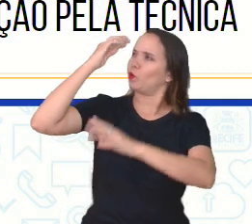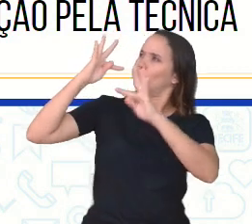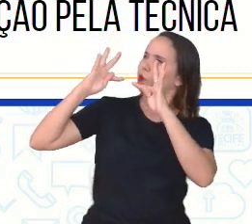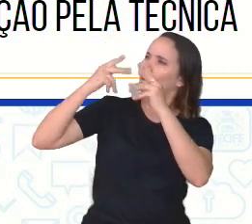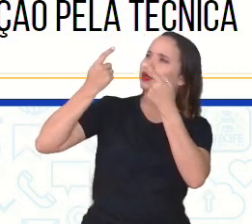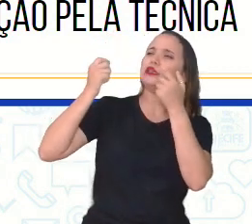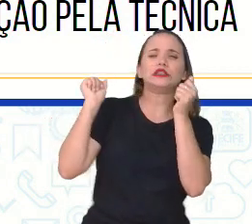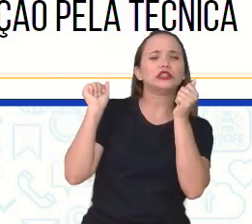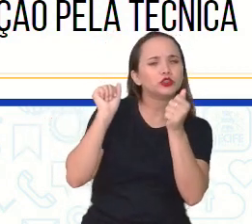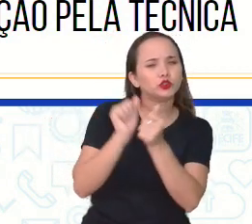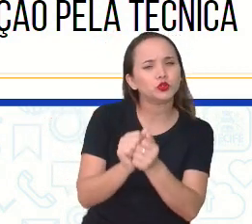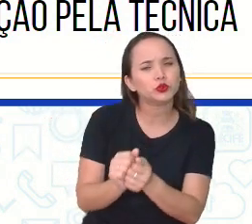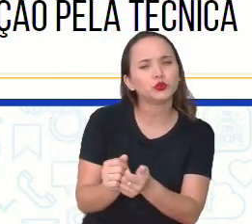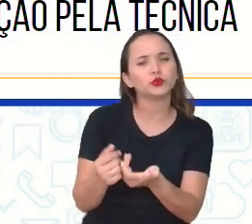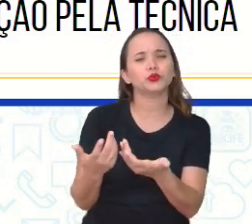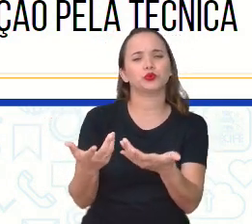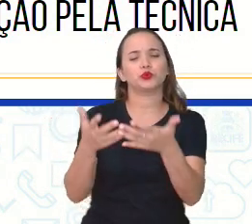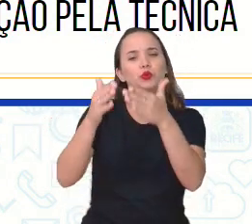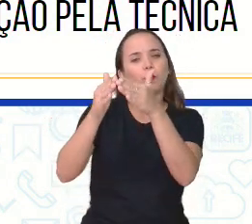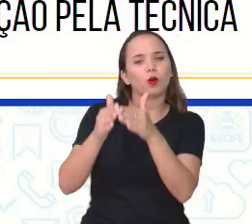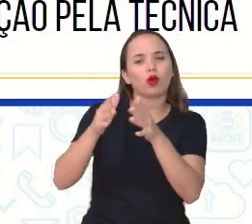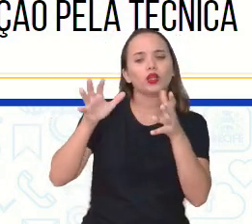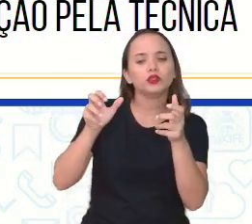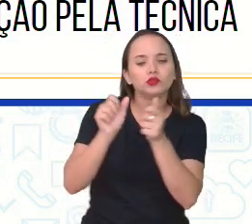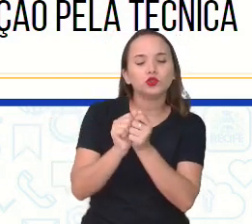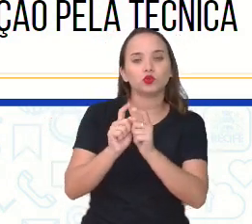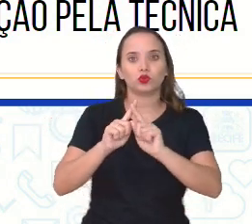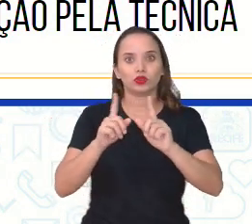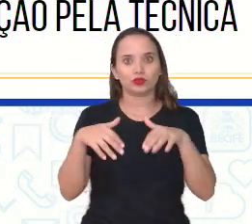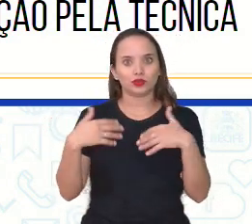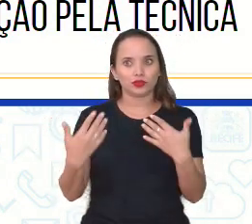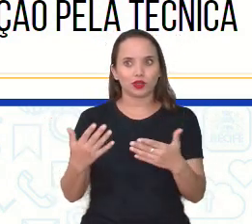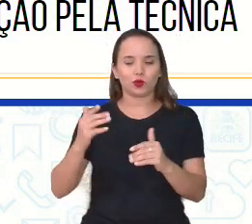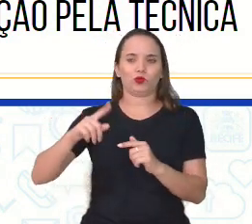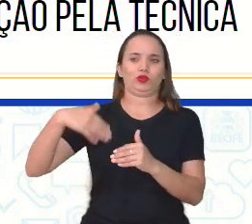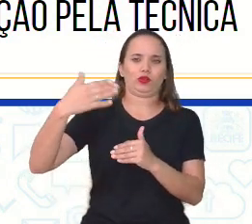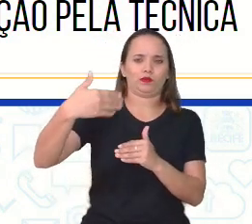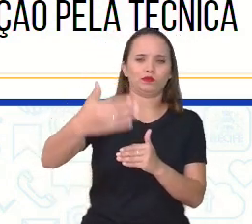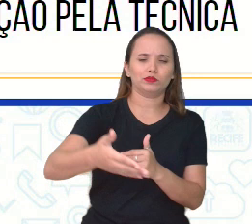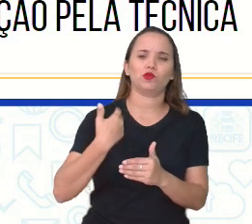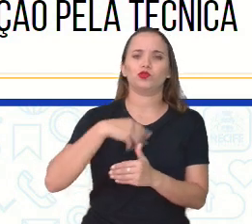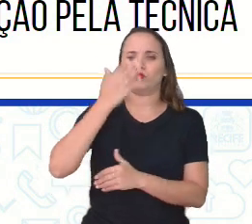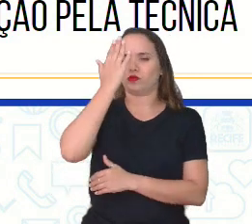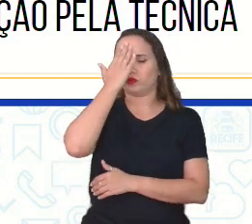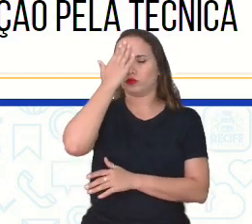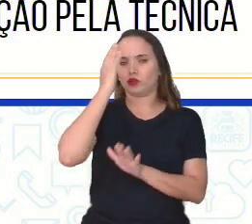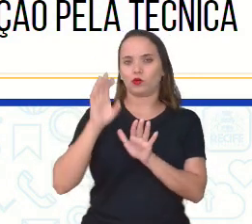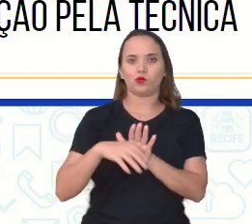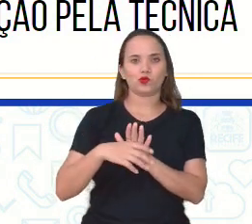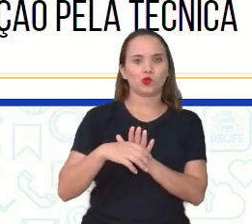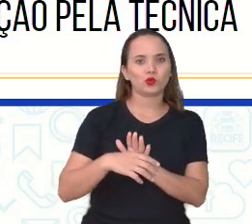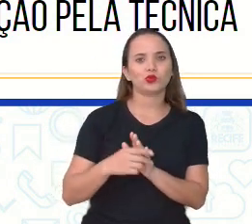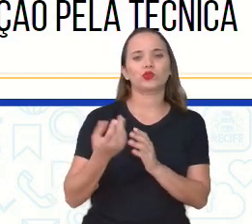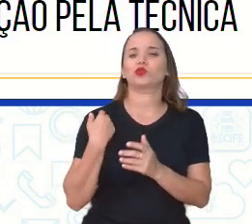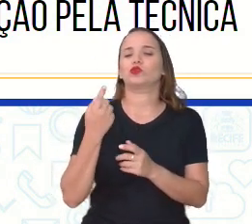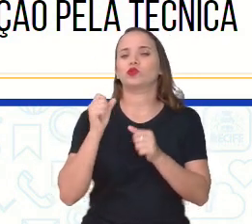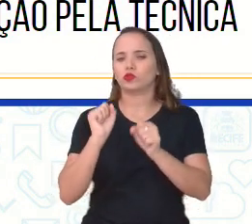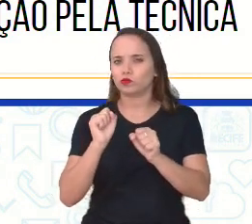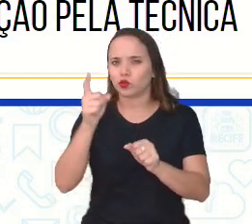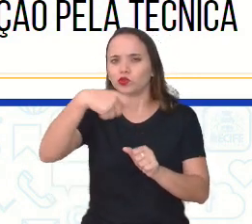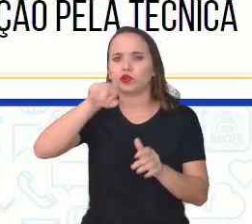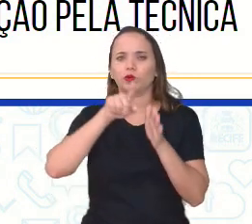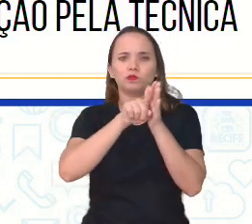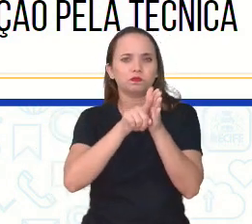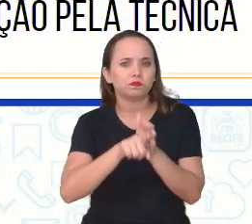todos esses conceitos aí a gente vai ver com calma, vocês podem pesquisar também, serem aplicados aí, pesquisar, tá?